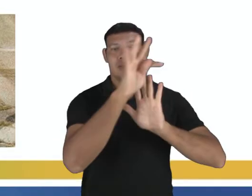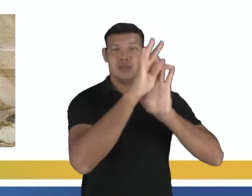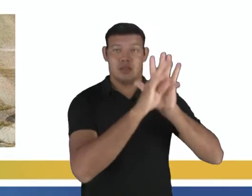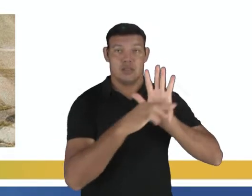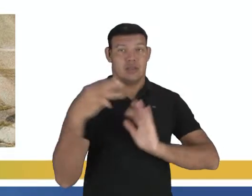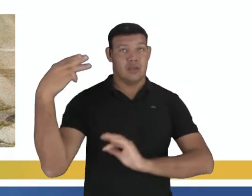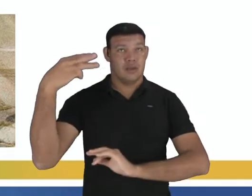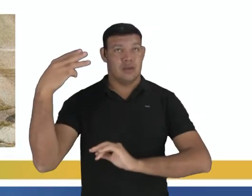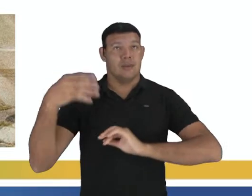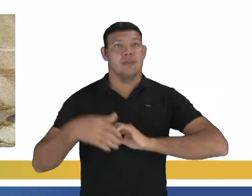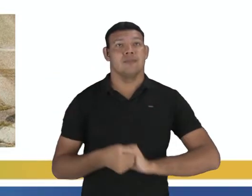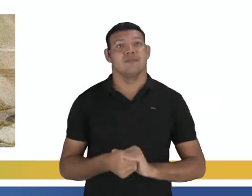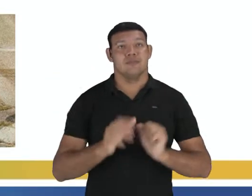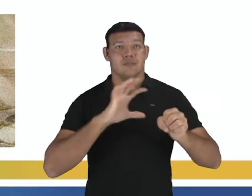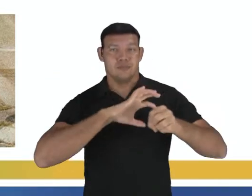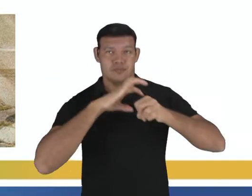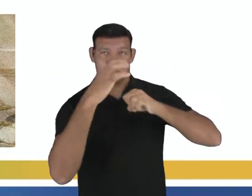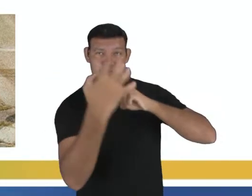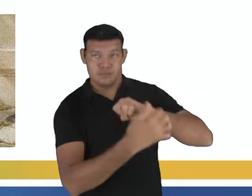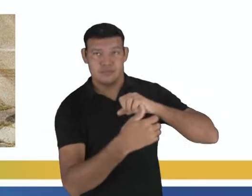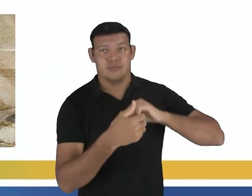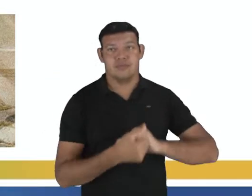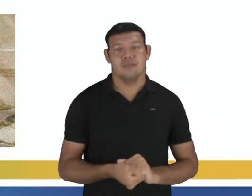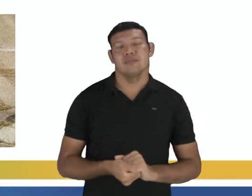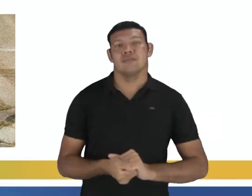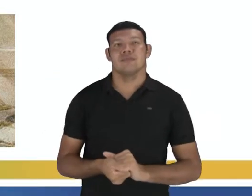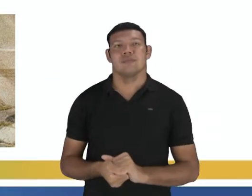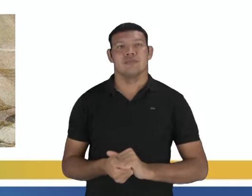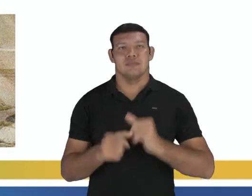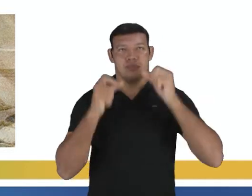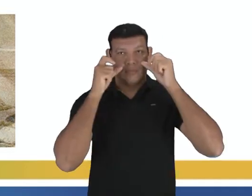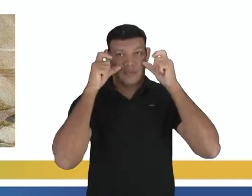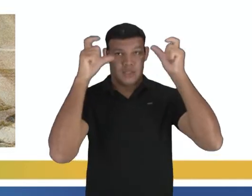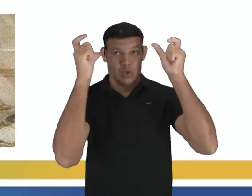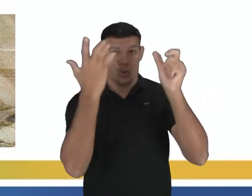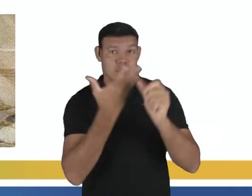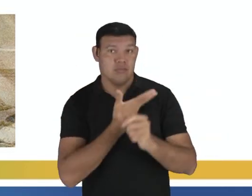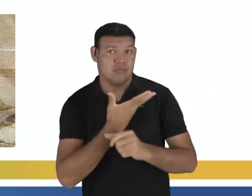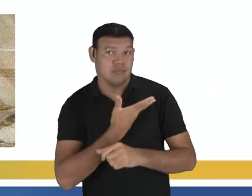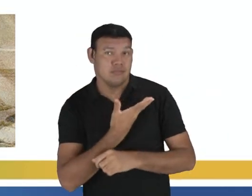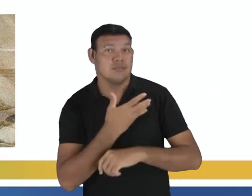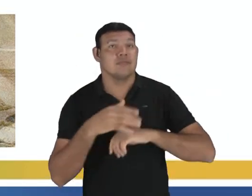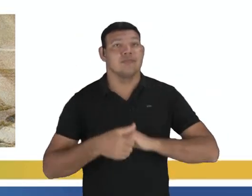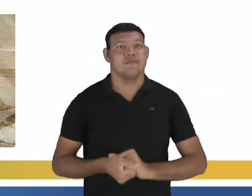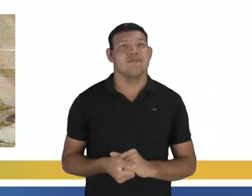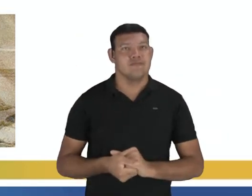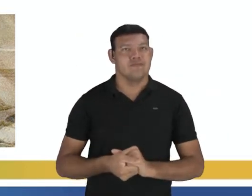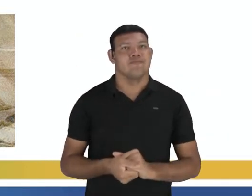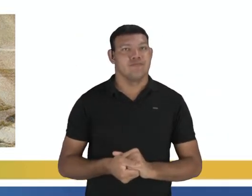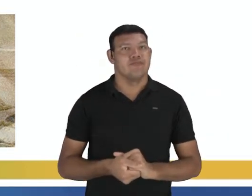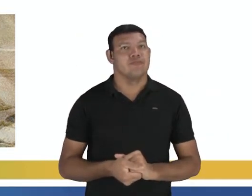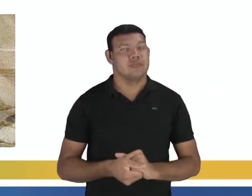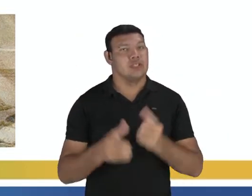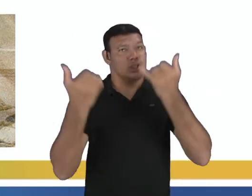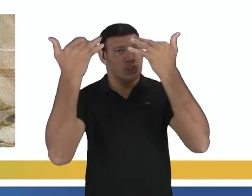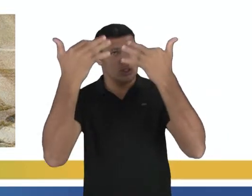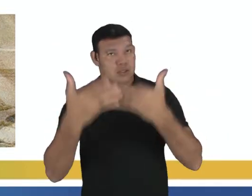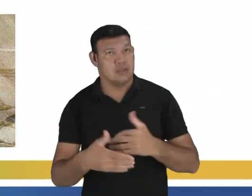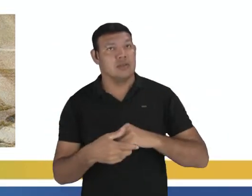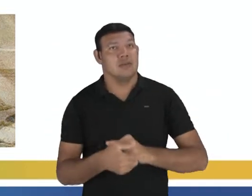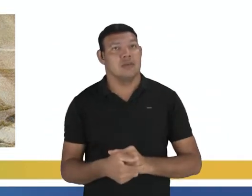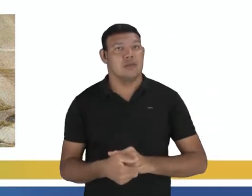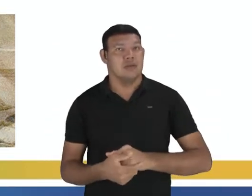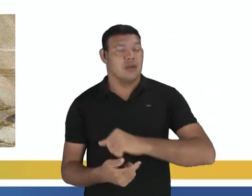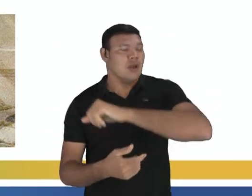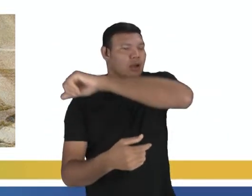Texto 3. Coronavírus. Diz assim, atenção, amiguinhos, uma coisa eu vou falar. Antebraço